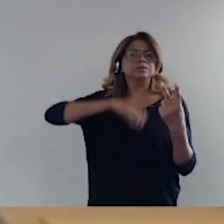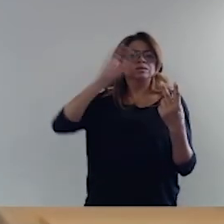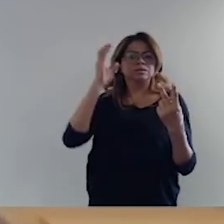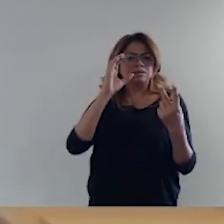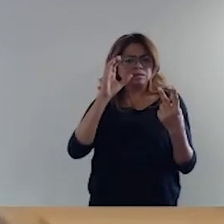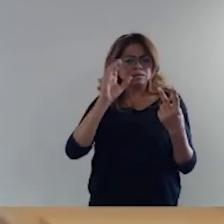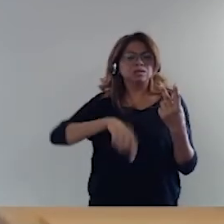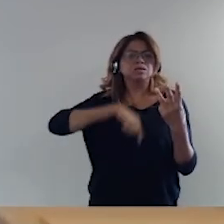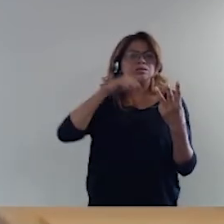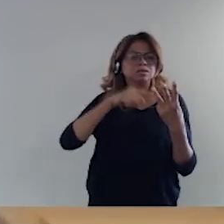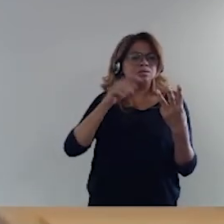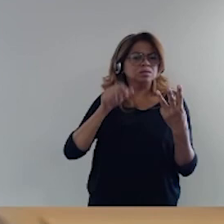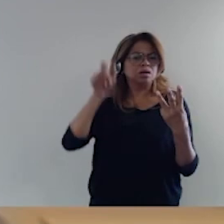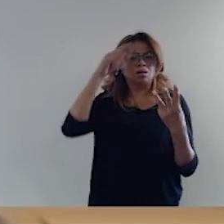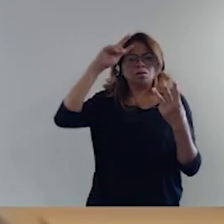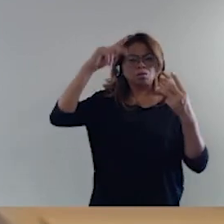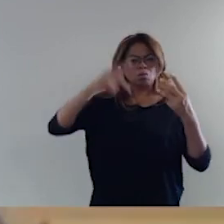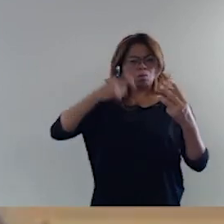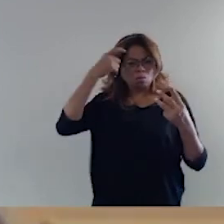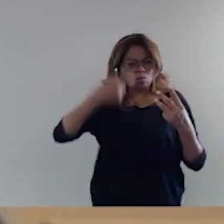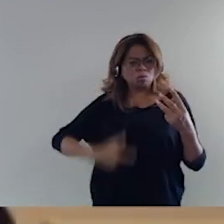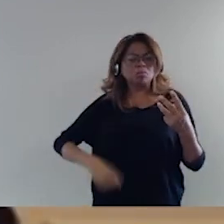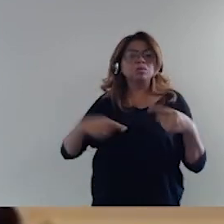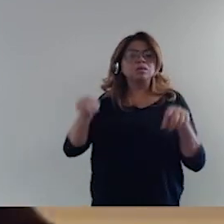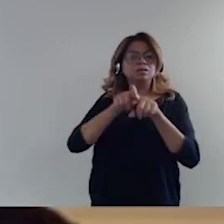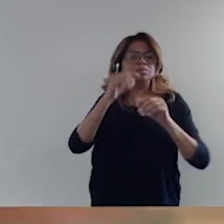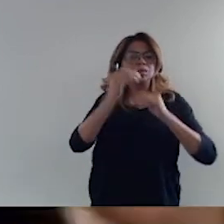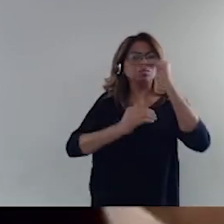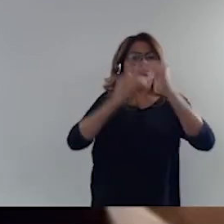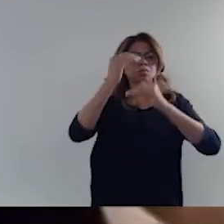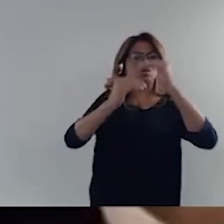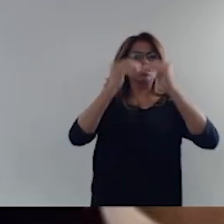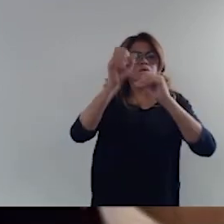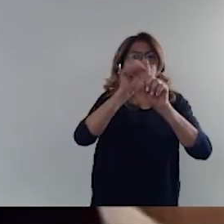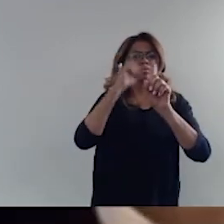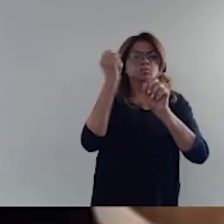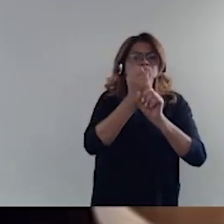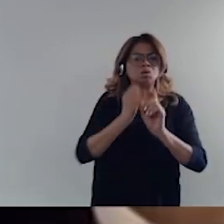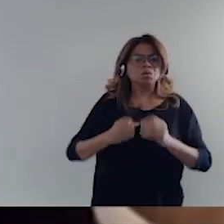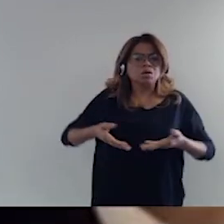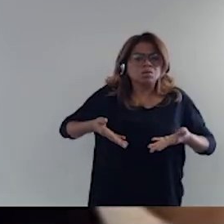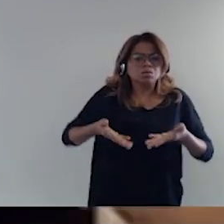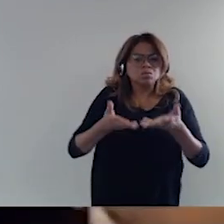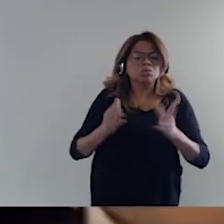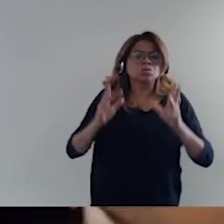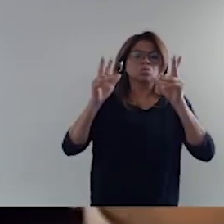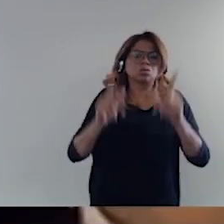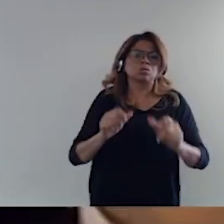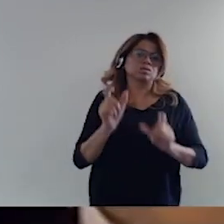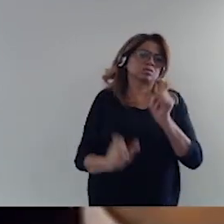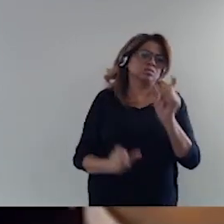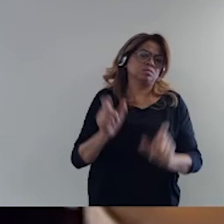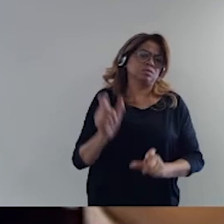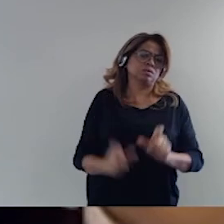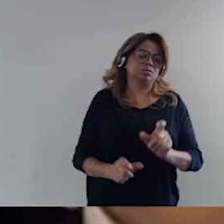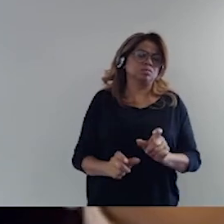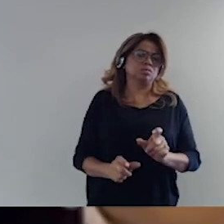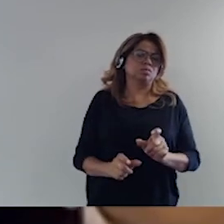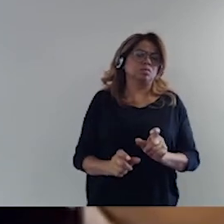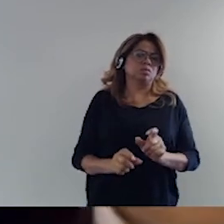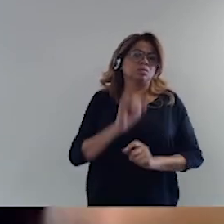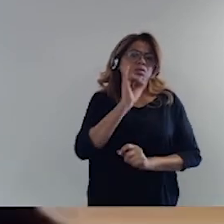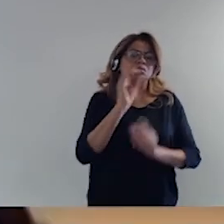ciência, humanismo e progresso social para toda a gente. E não se faz isso com